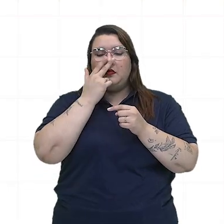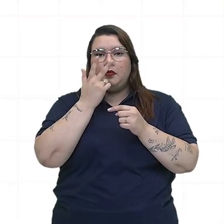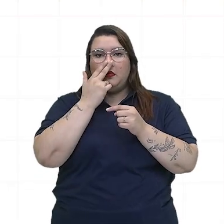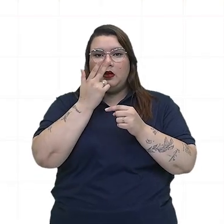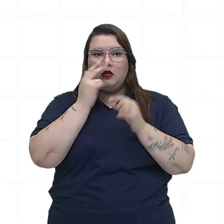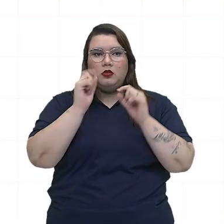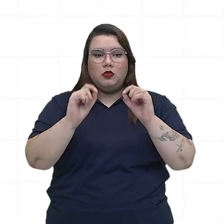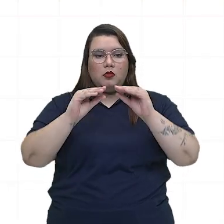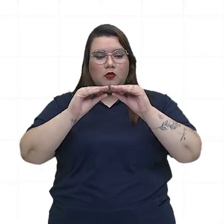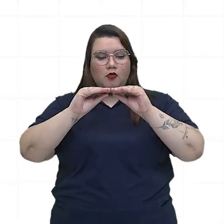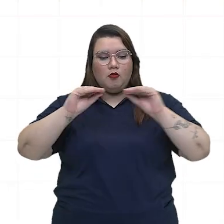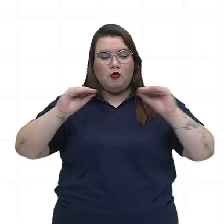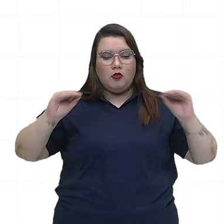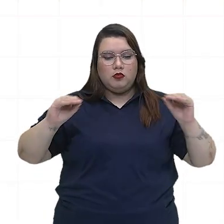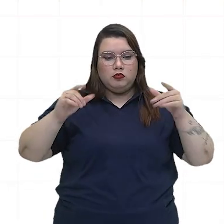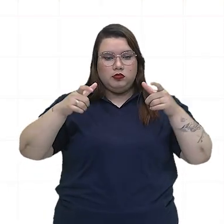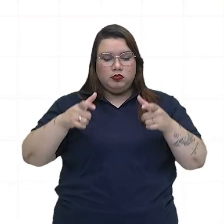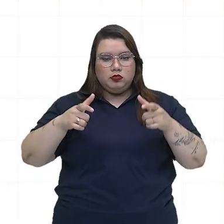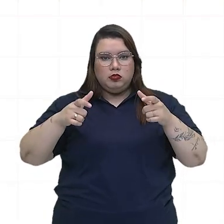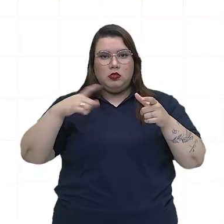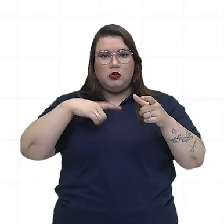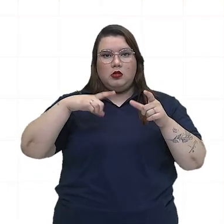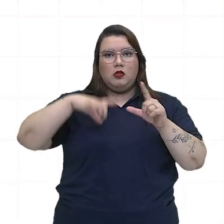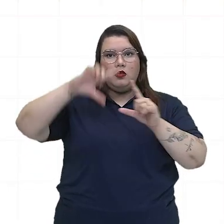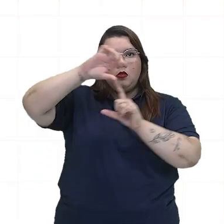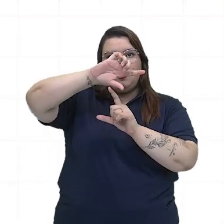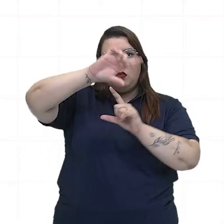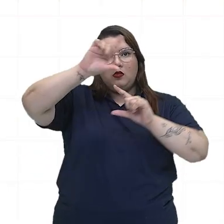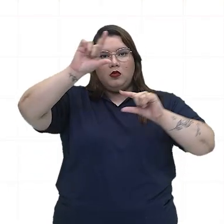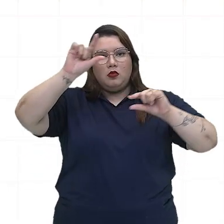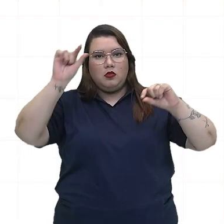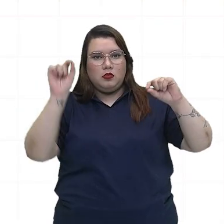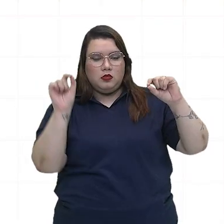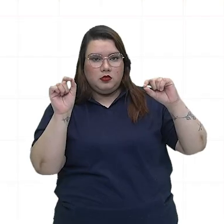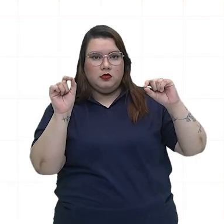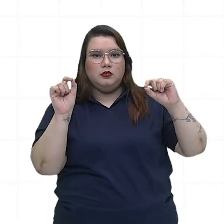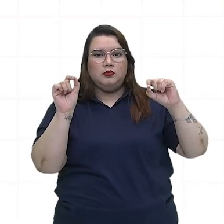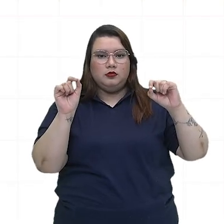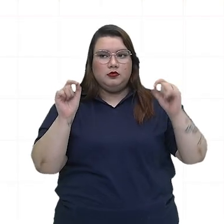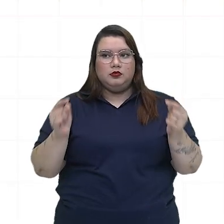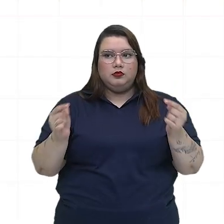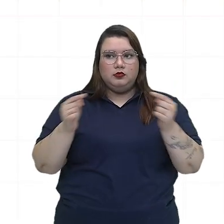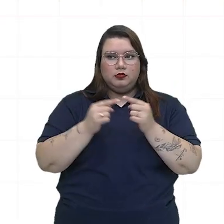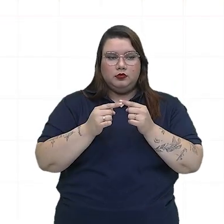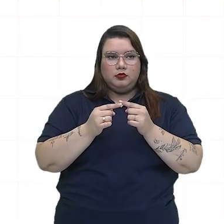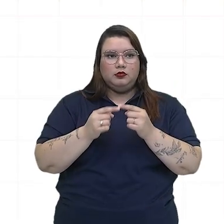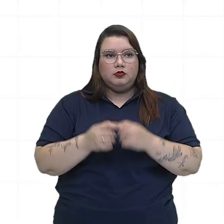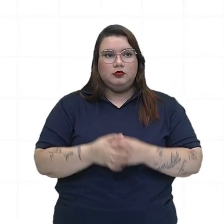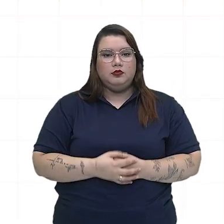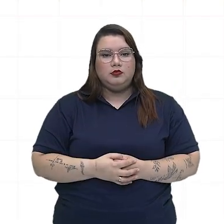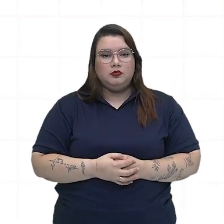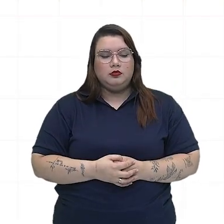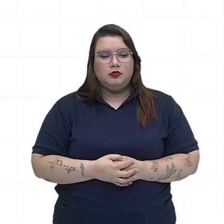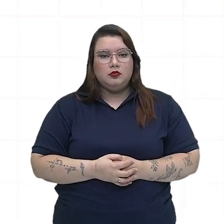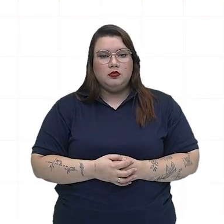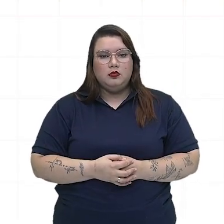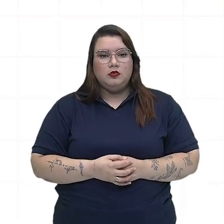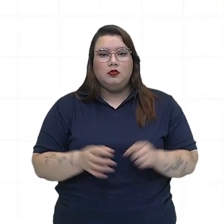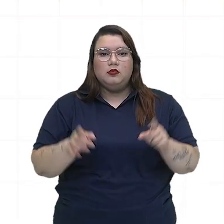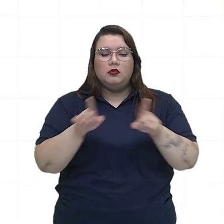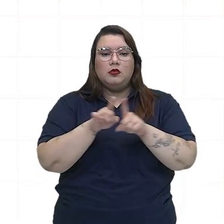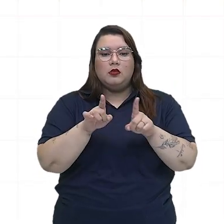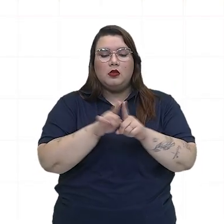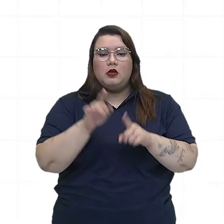disco achatado, né, com braços circundando esse disco. E aí nós temos